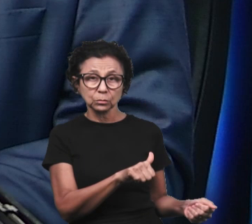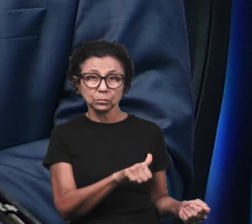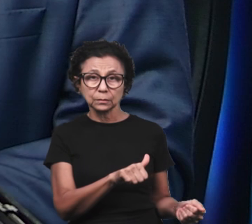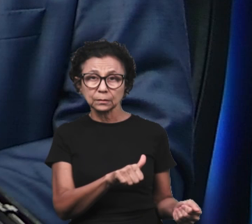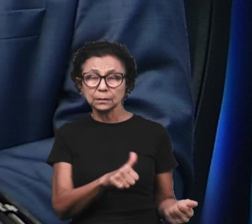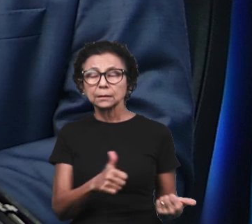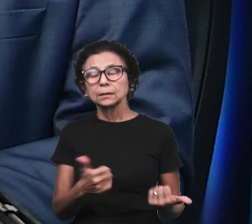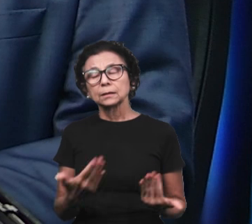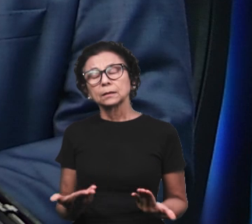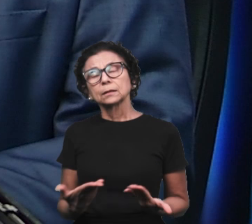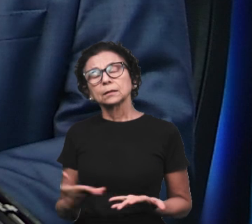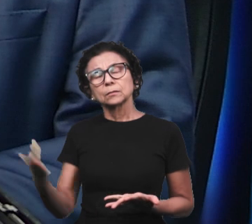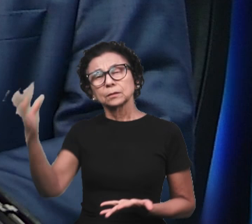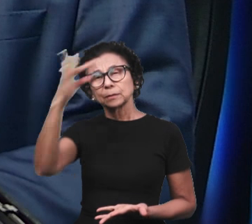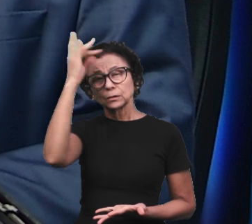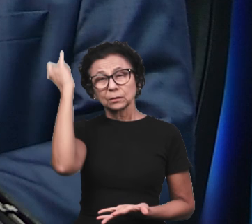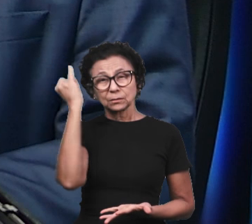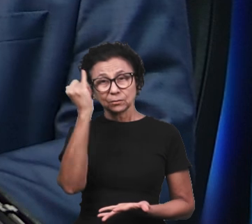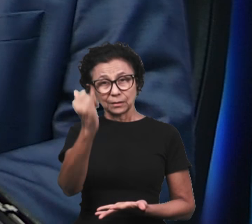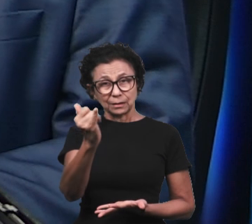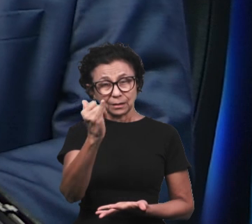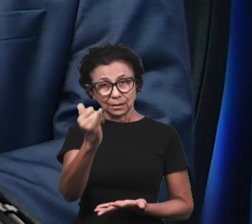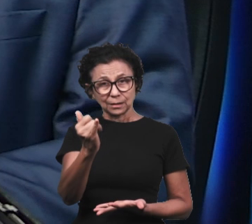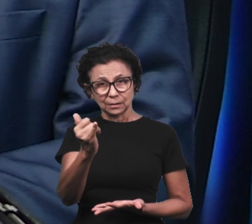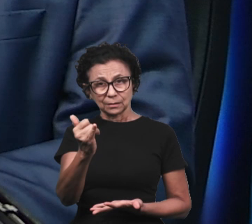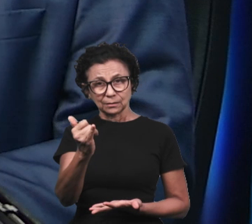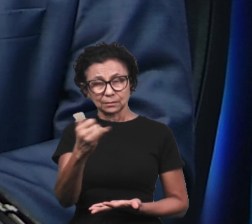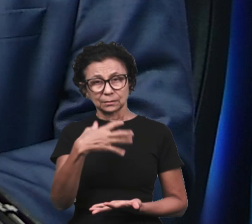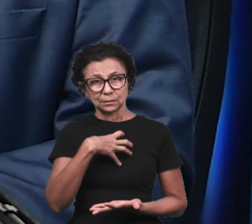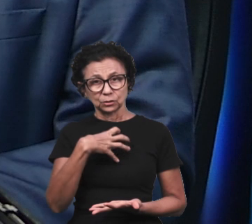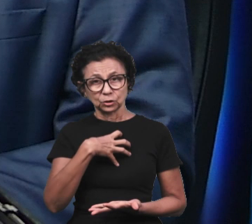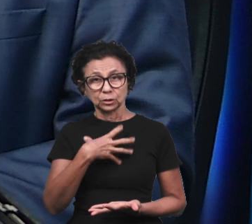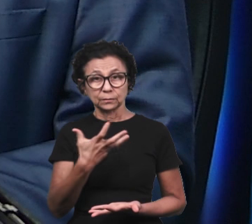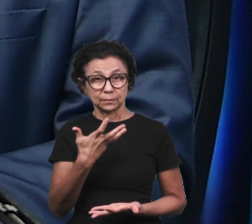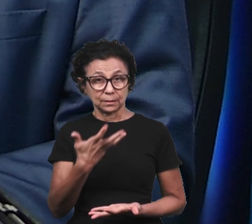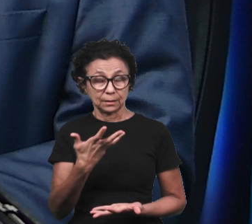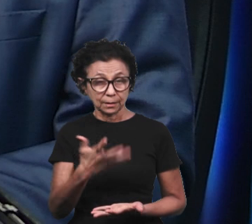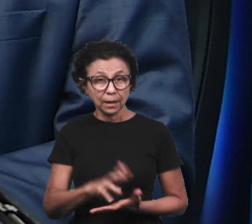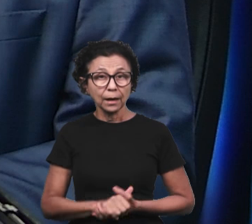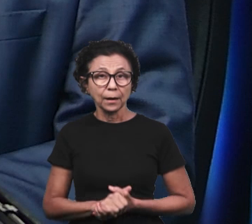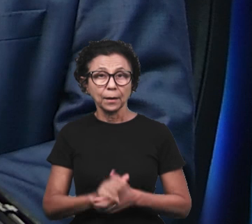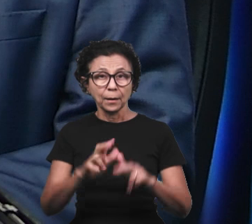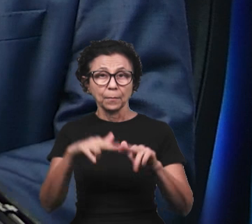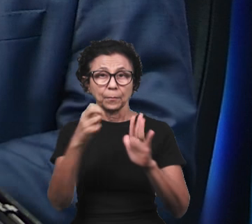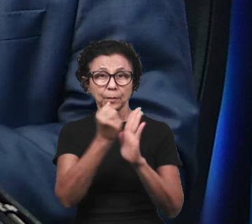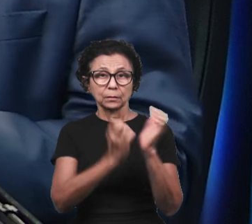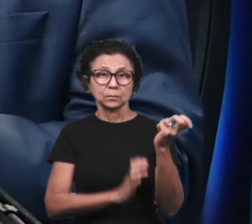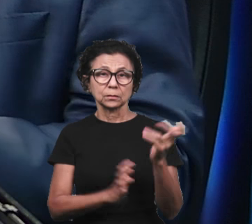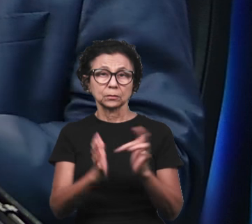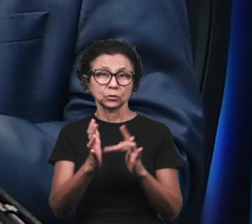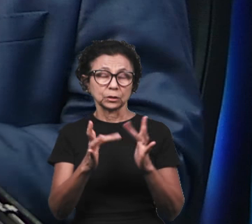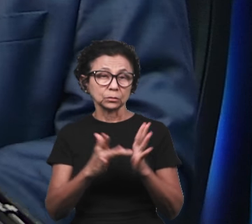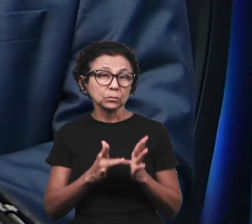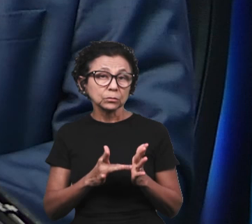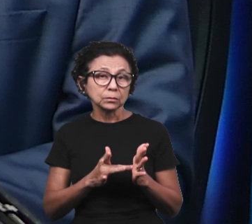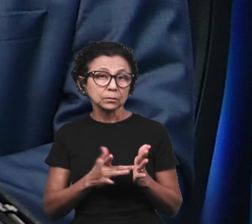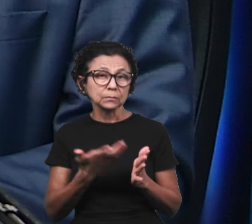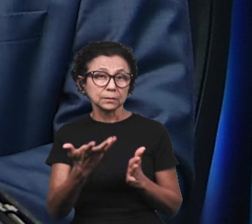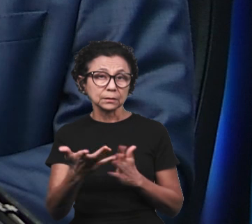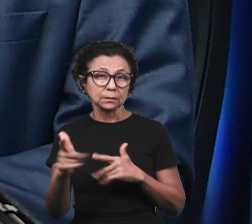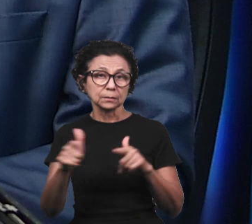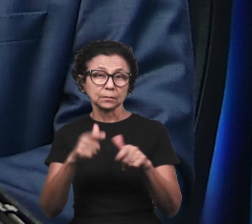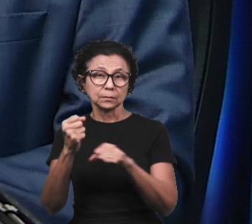através do Espírito Santo, do sangue de Jesus. Então, e também para realizar a obra de Deus e para andar